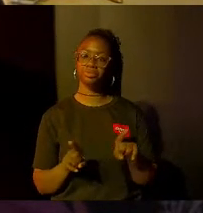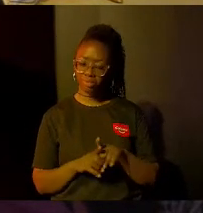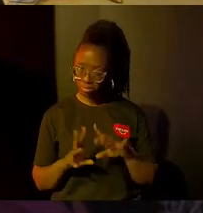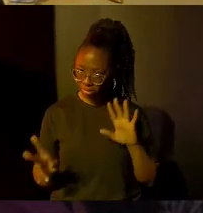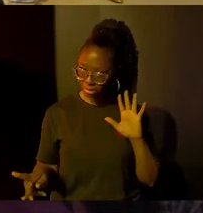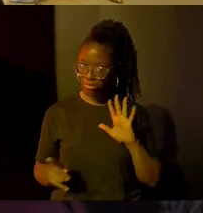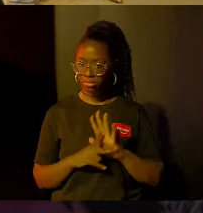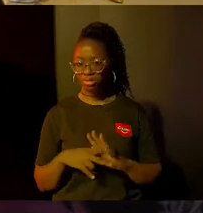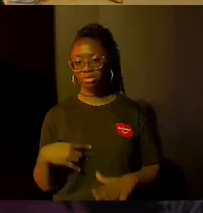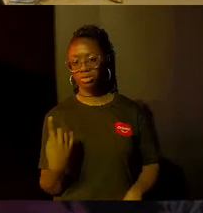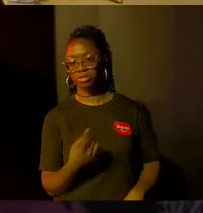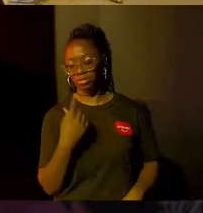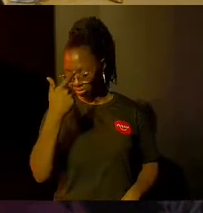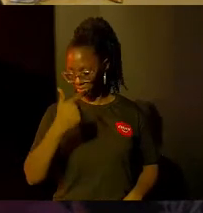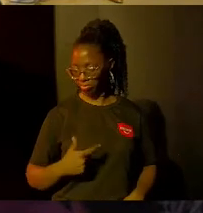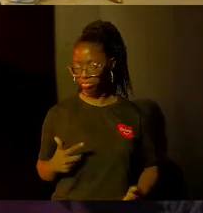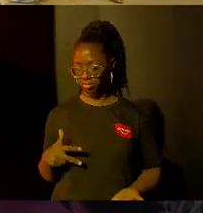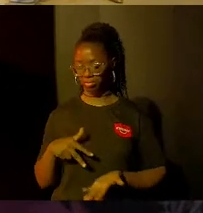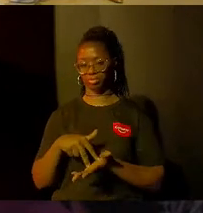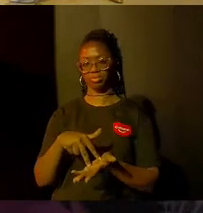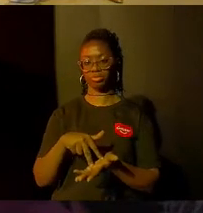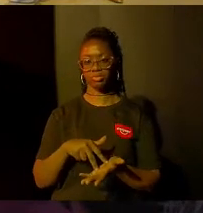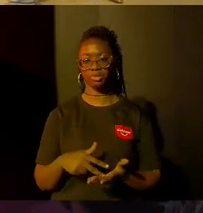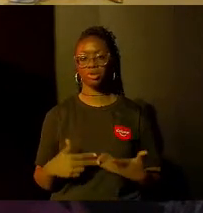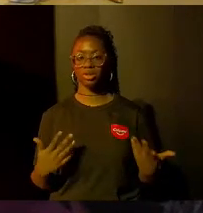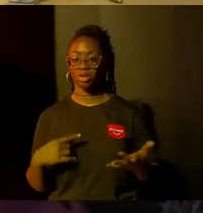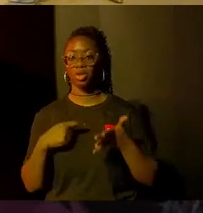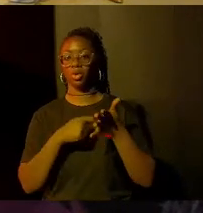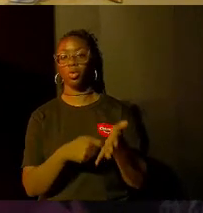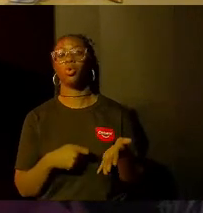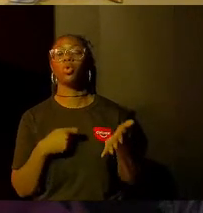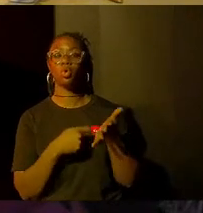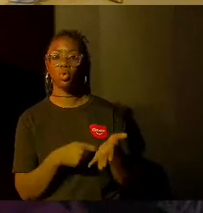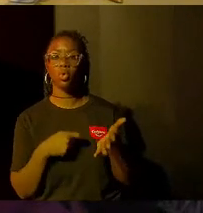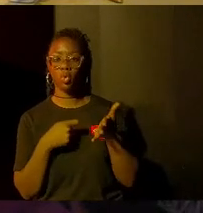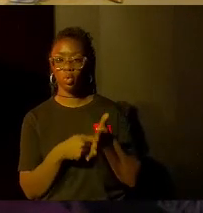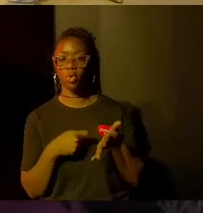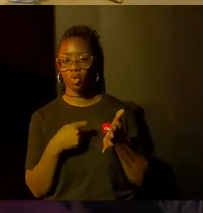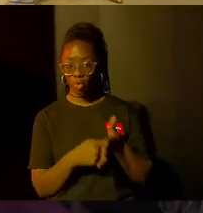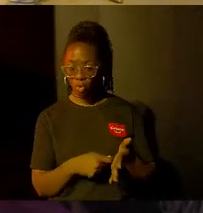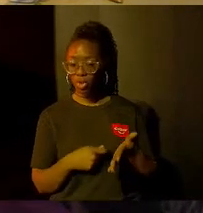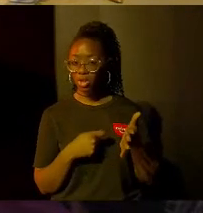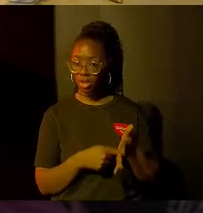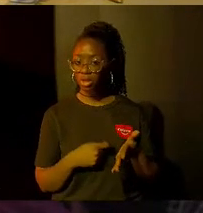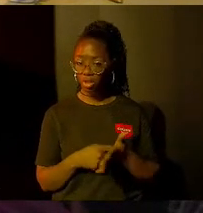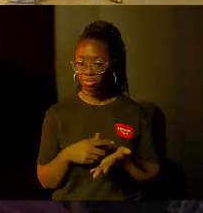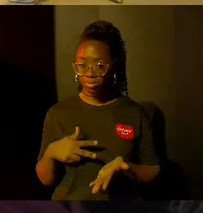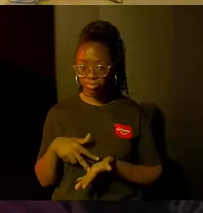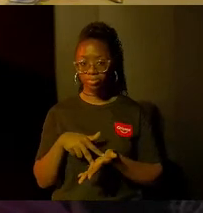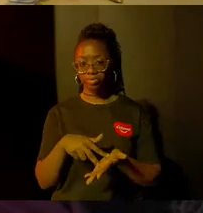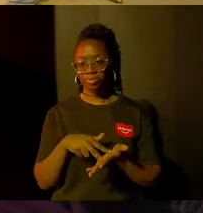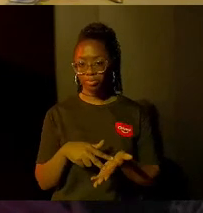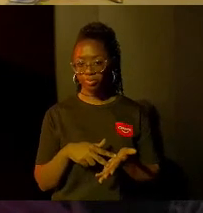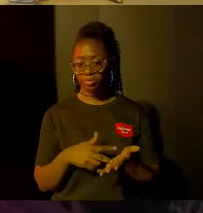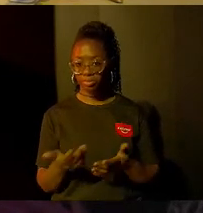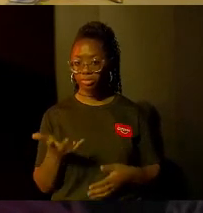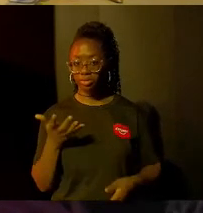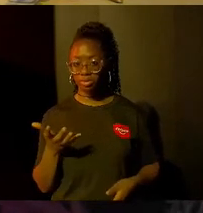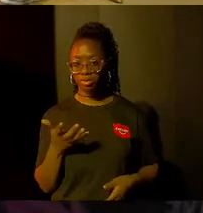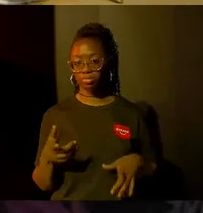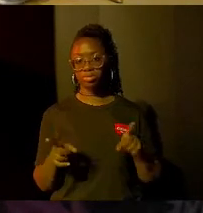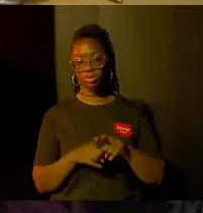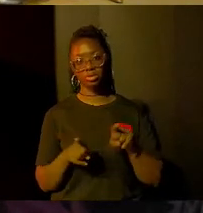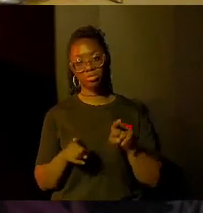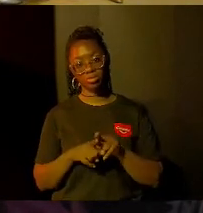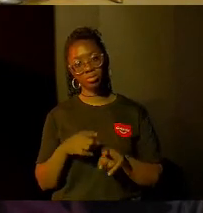da nossa maneira de ser nós lutamos para ser aquilo que nós queremos ser e ao mesmo tempo temos uma